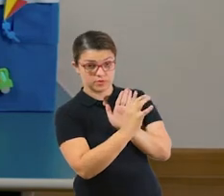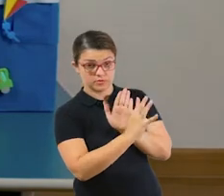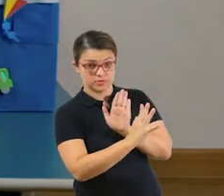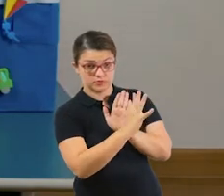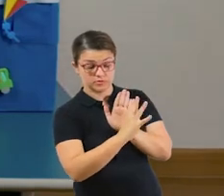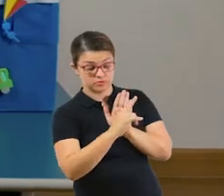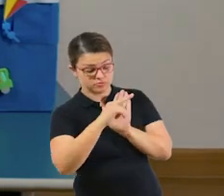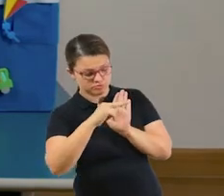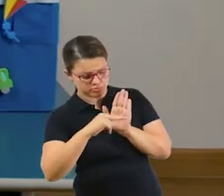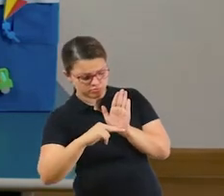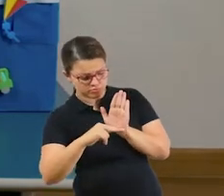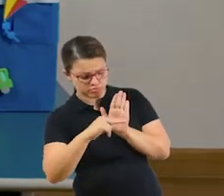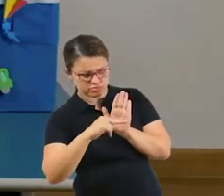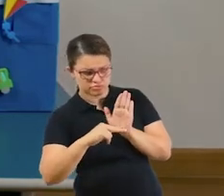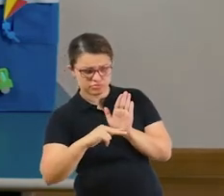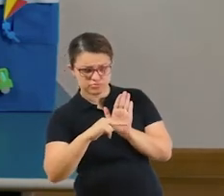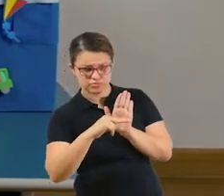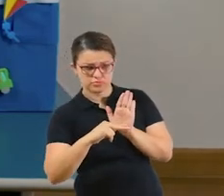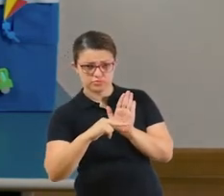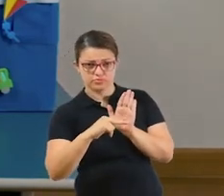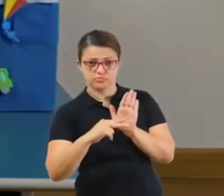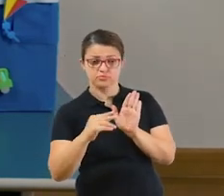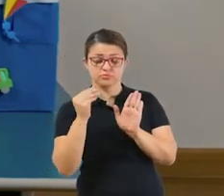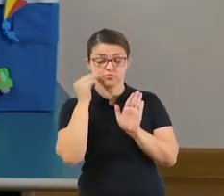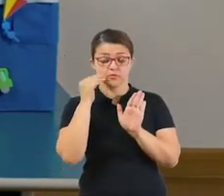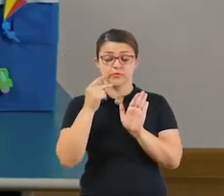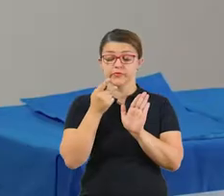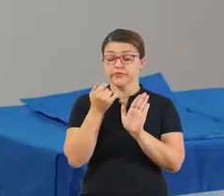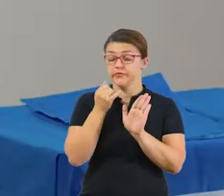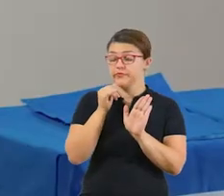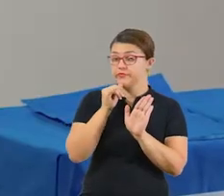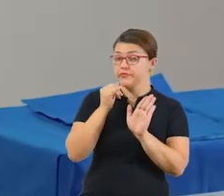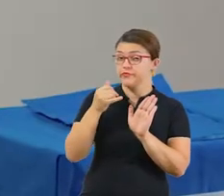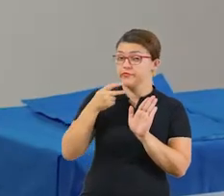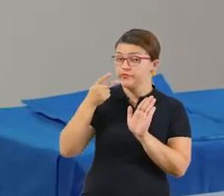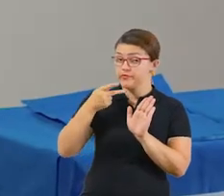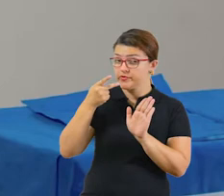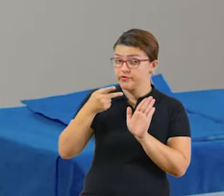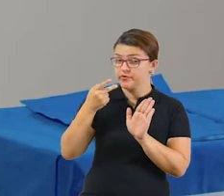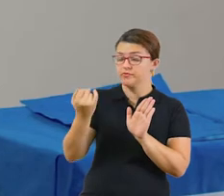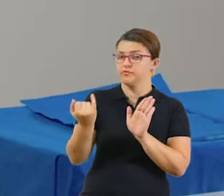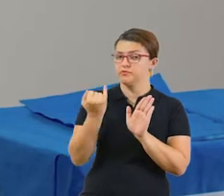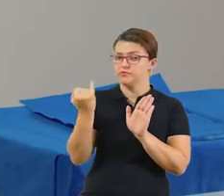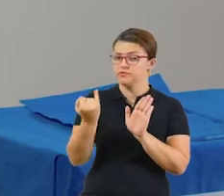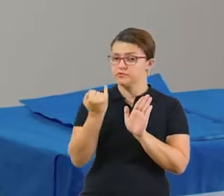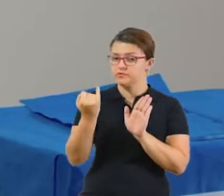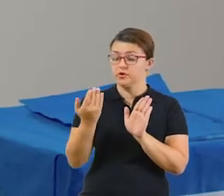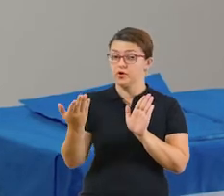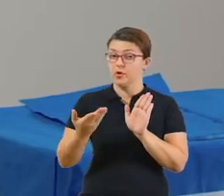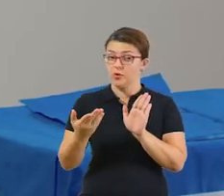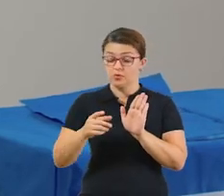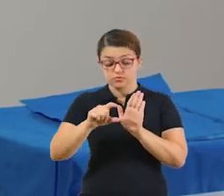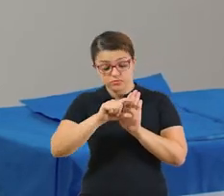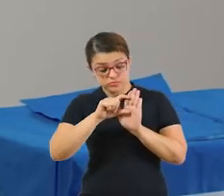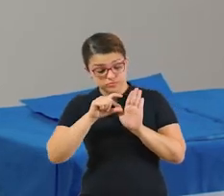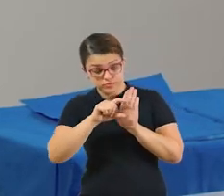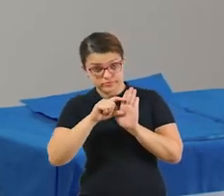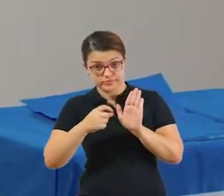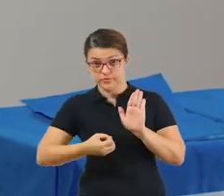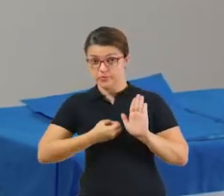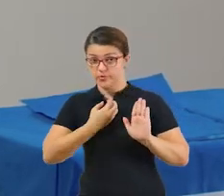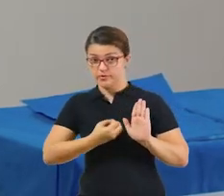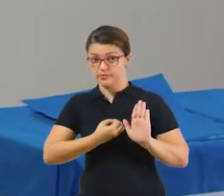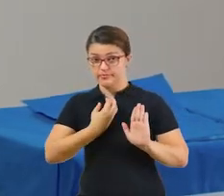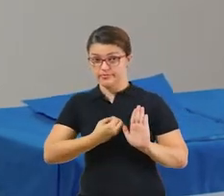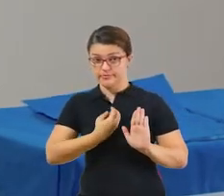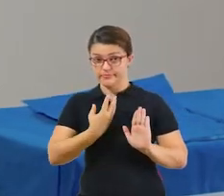lido, procure ter uma entonação de voz. Isso é muito importante. Agora vou ler para vocês uma estrofe